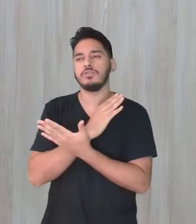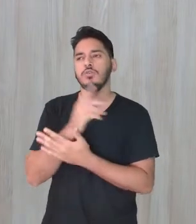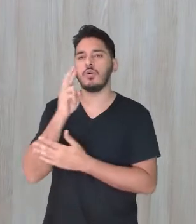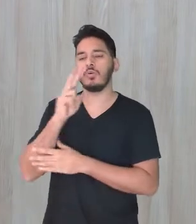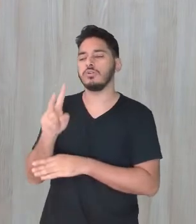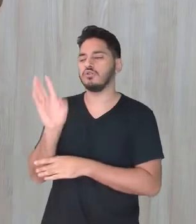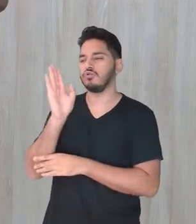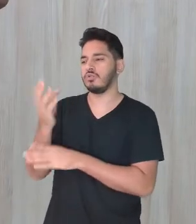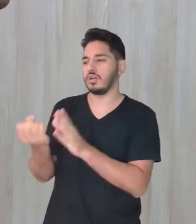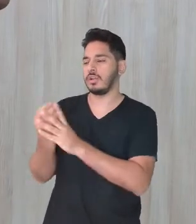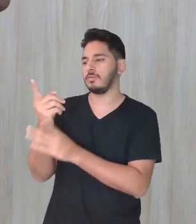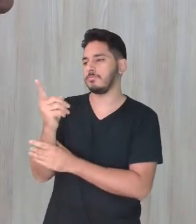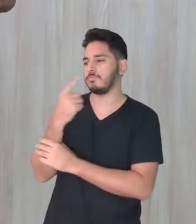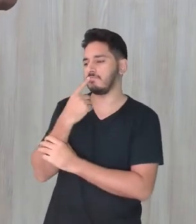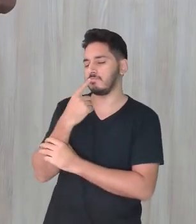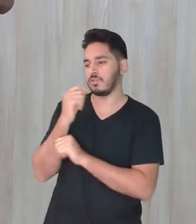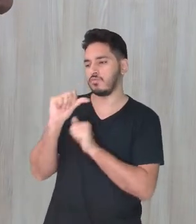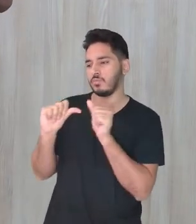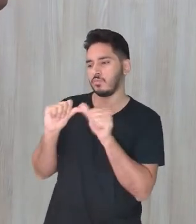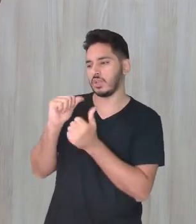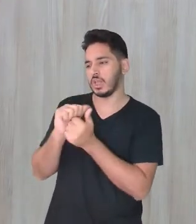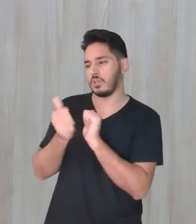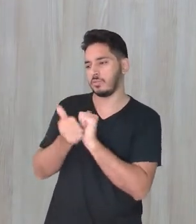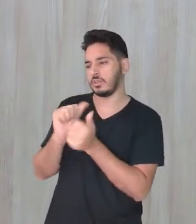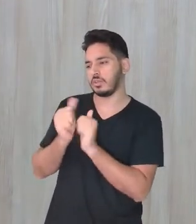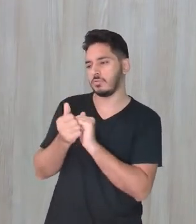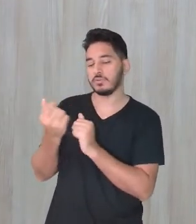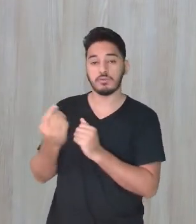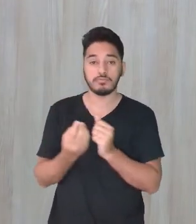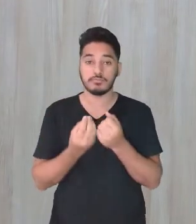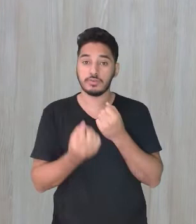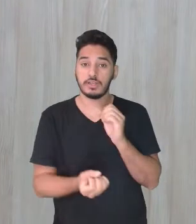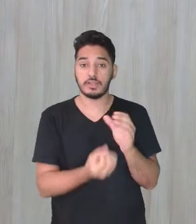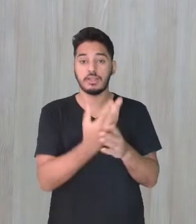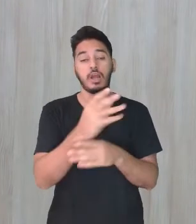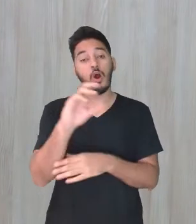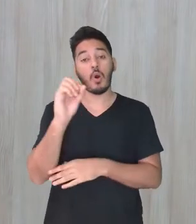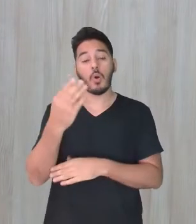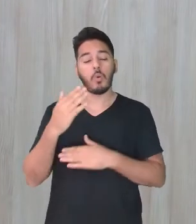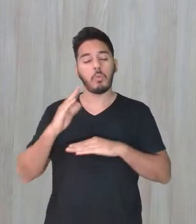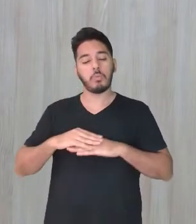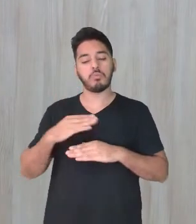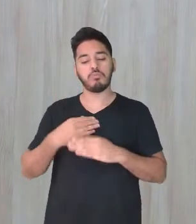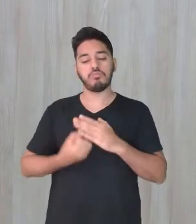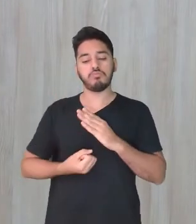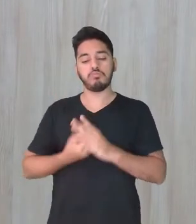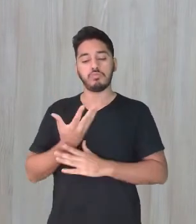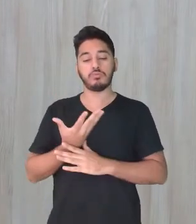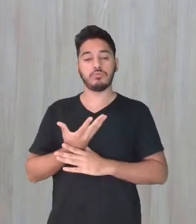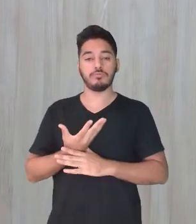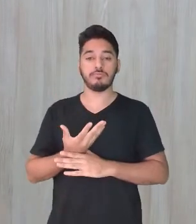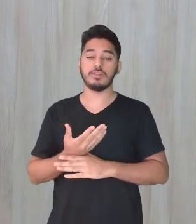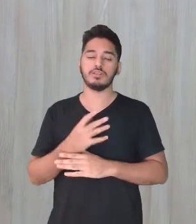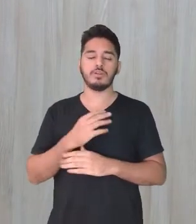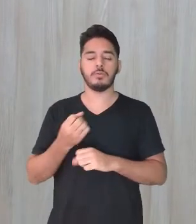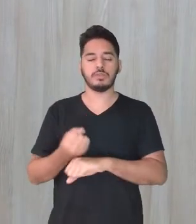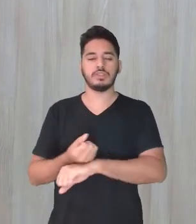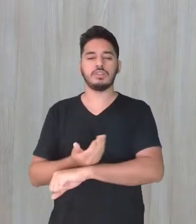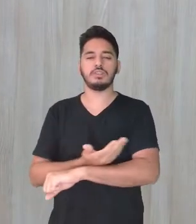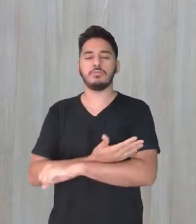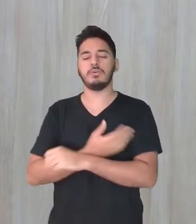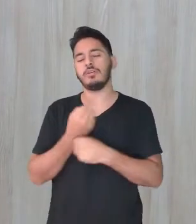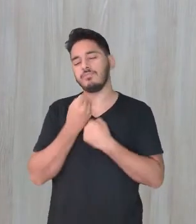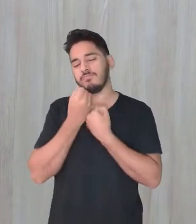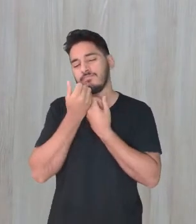lá e recria aquilo, então a gente tem essas diversas possibilidades, né? A gente expressa os nossos sentimentos, a gente